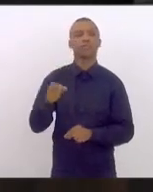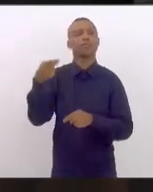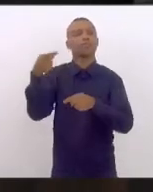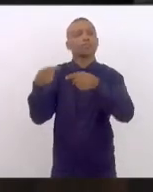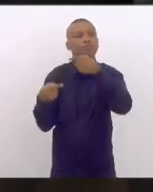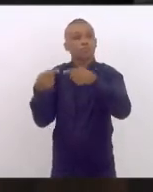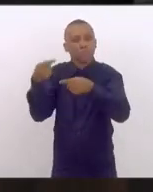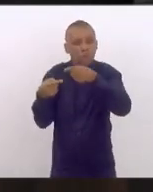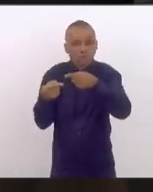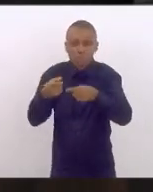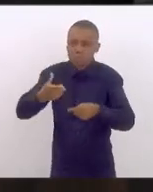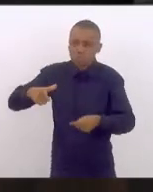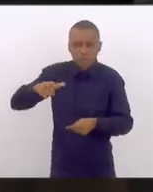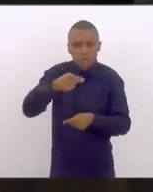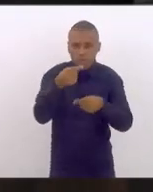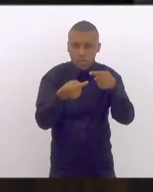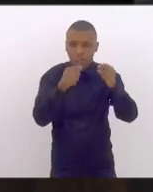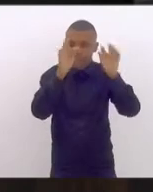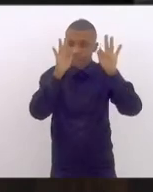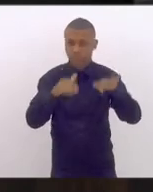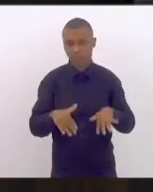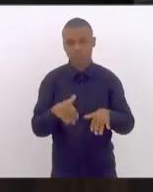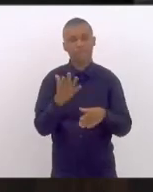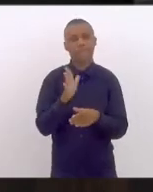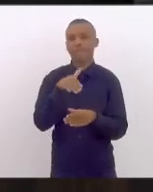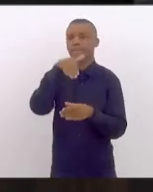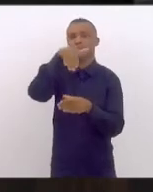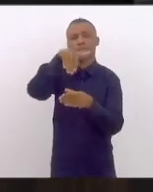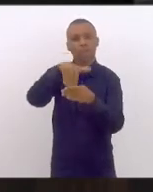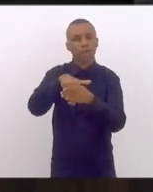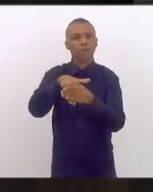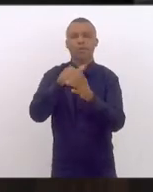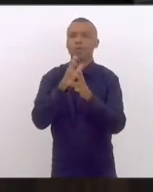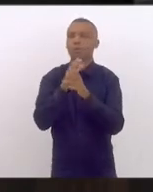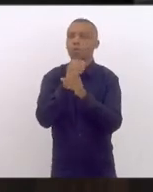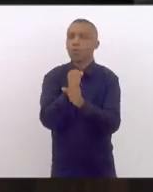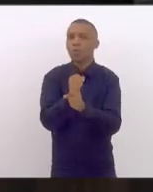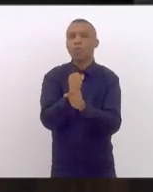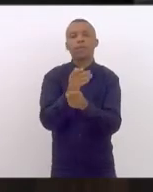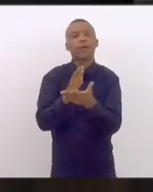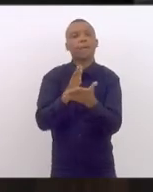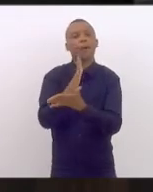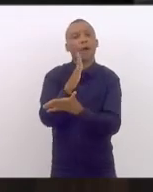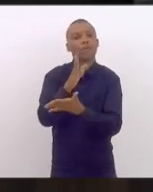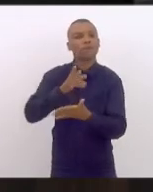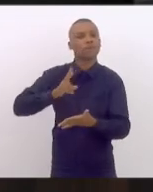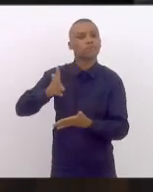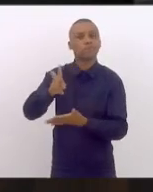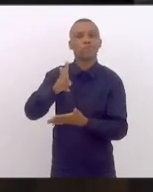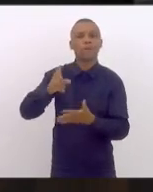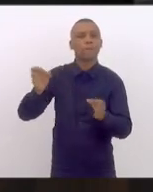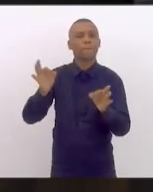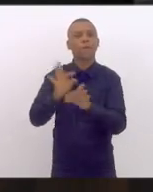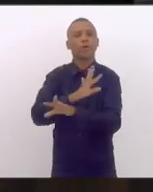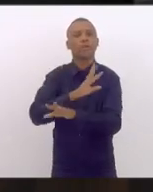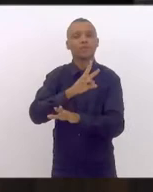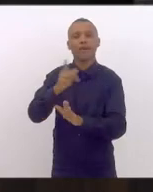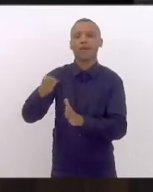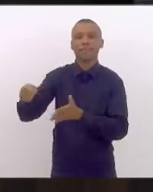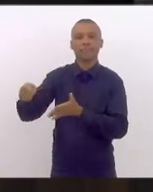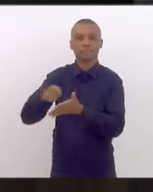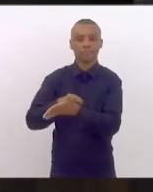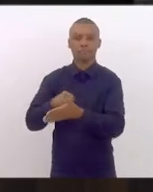não havendo o que Queira discutir encerrar da discussão em votação se eu de que aprovam permaneça Como estão aprovados vai a promulgação